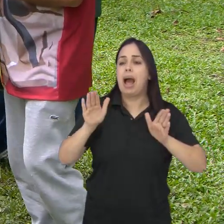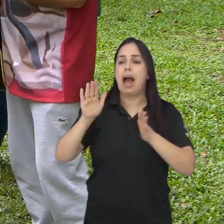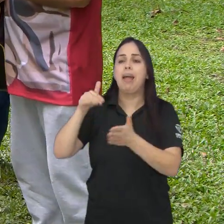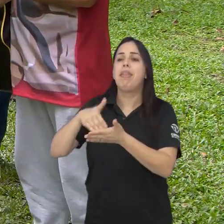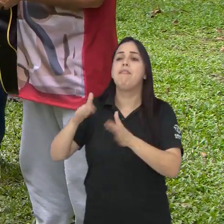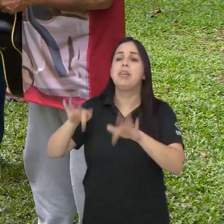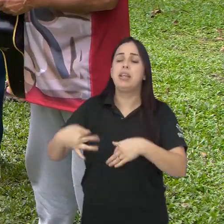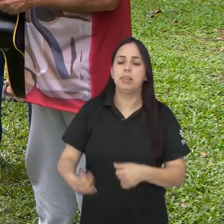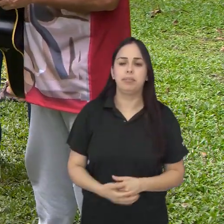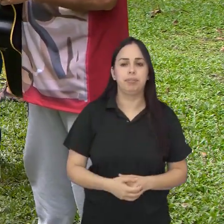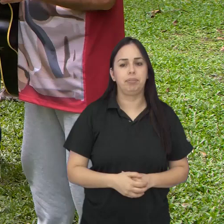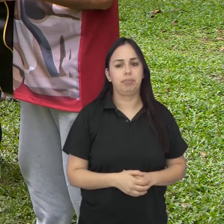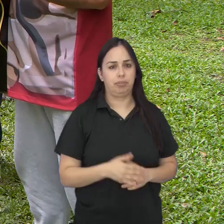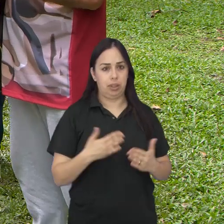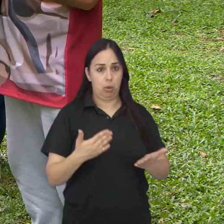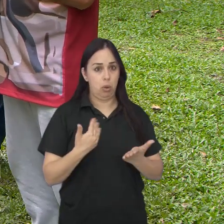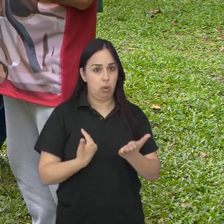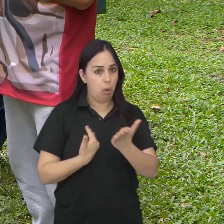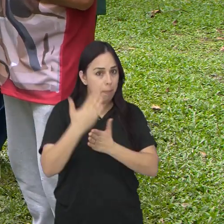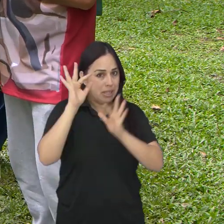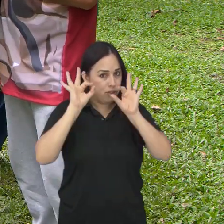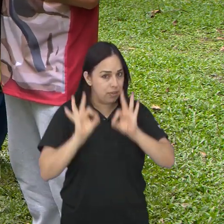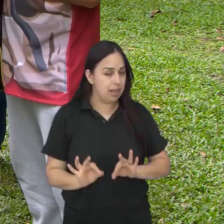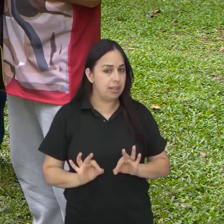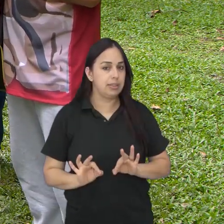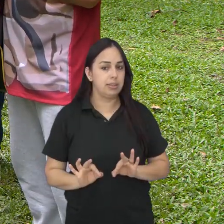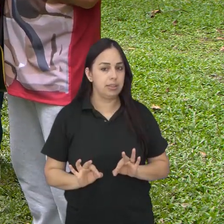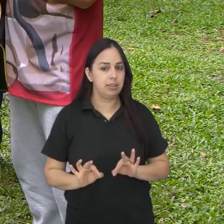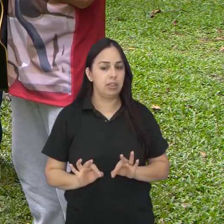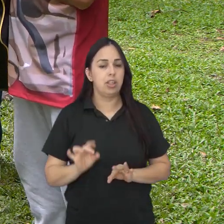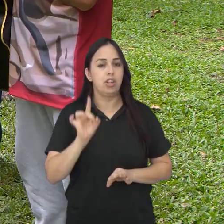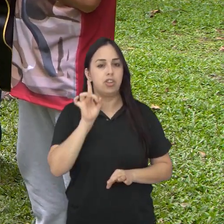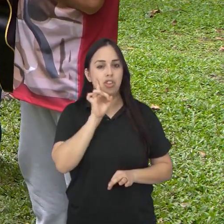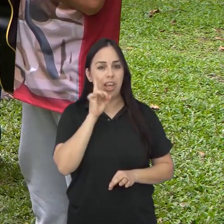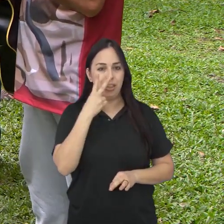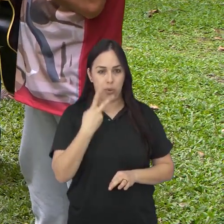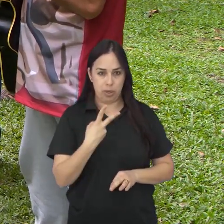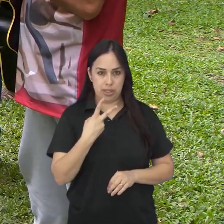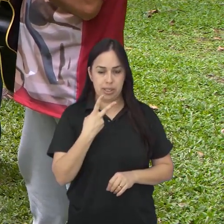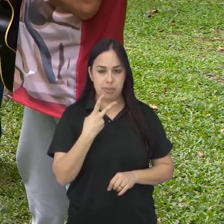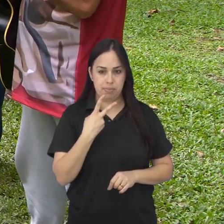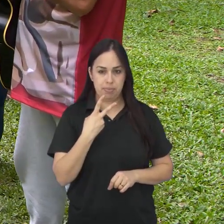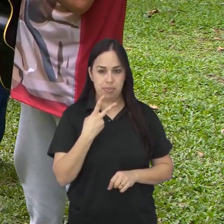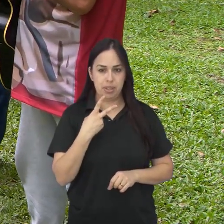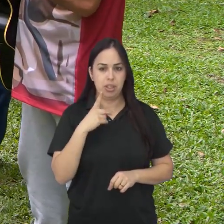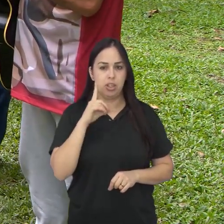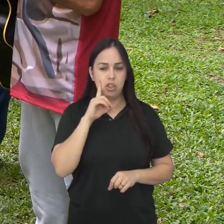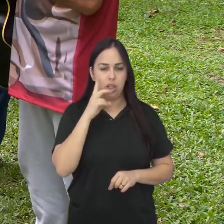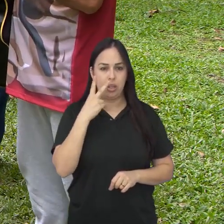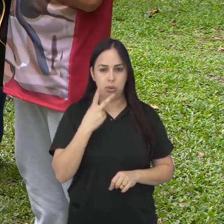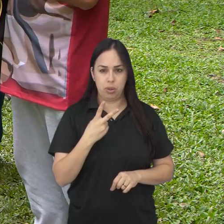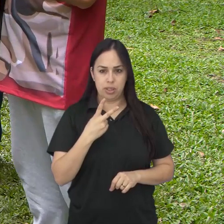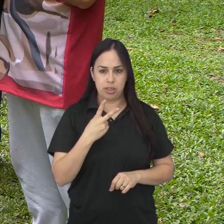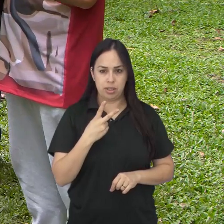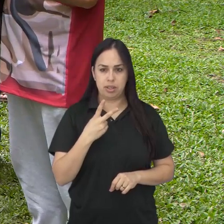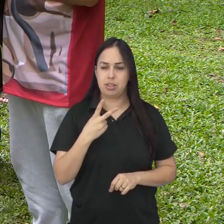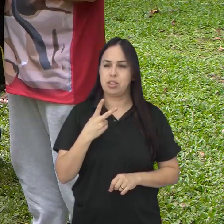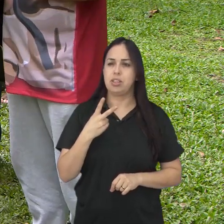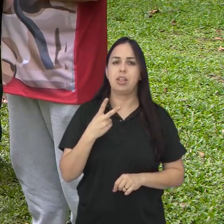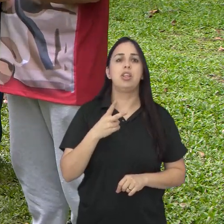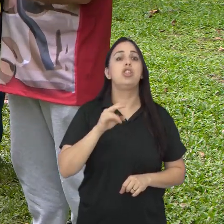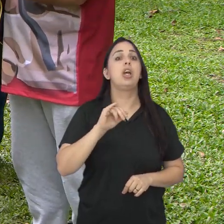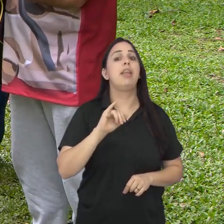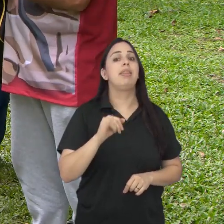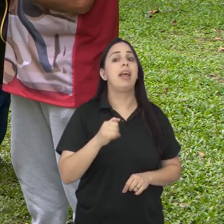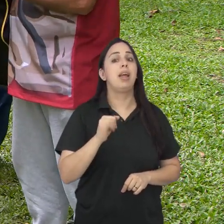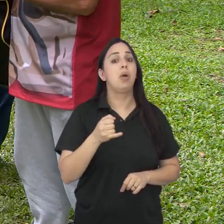onde vai? Olha, nós vamos, o início mesmo, nós vamos dar dia 2, né? Dia 2 de novembro? Não,